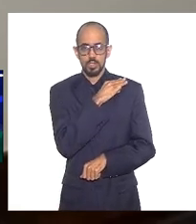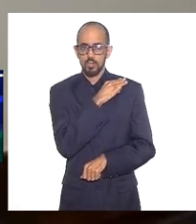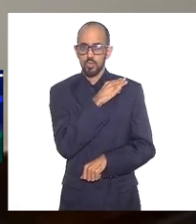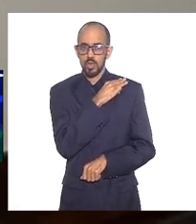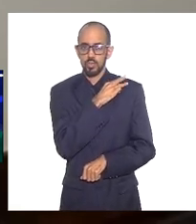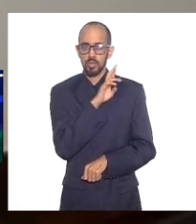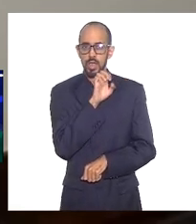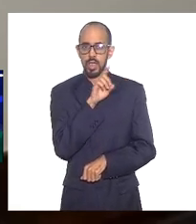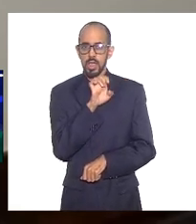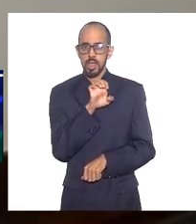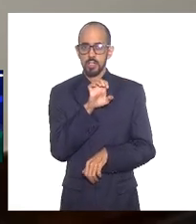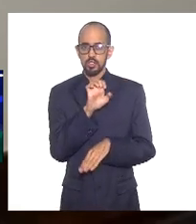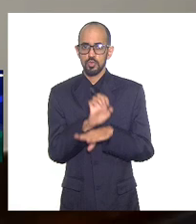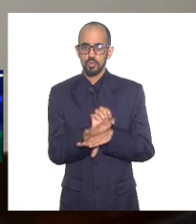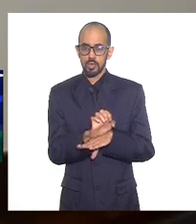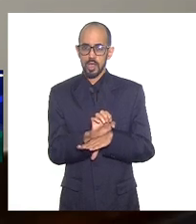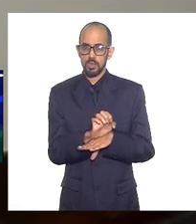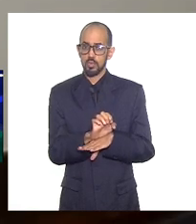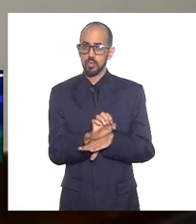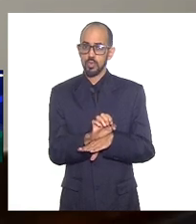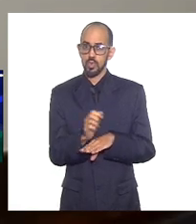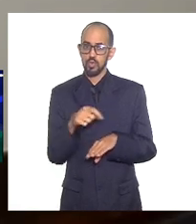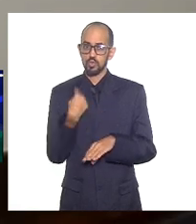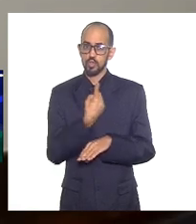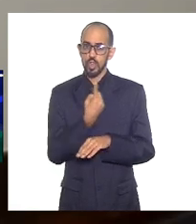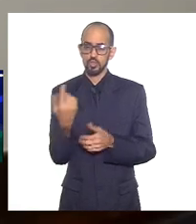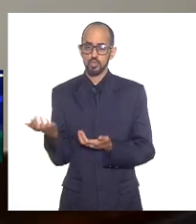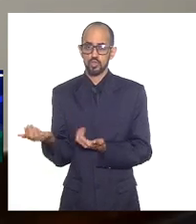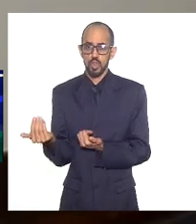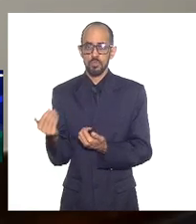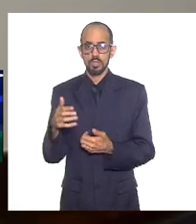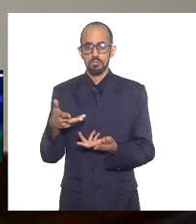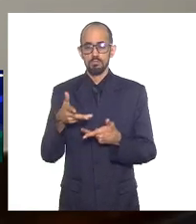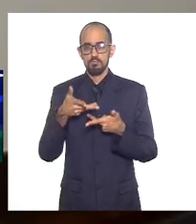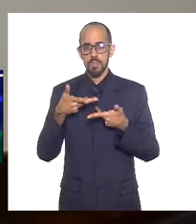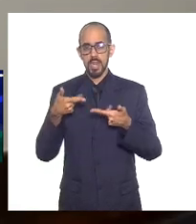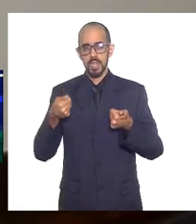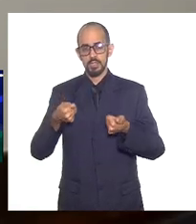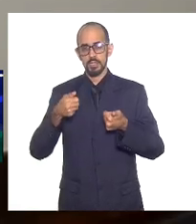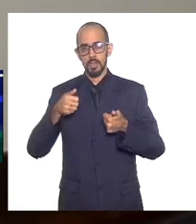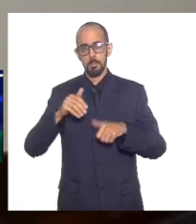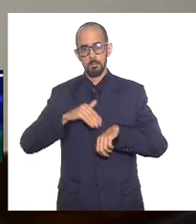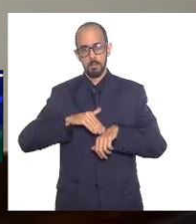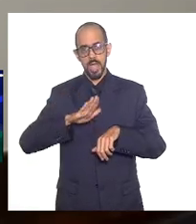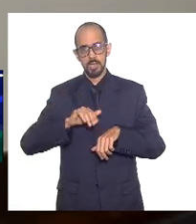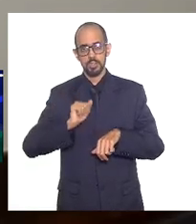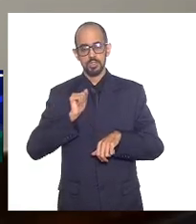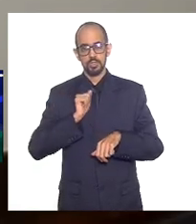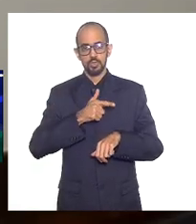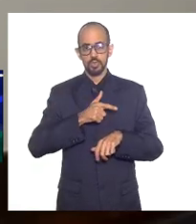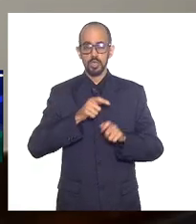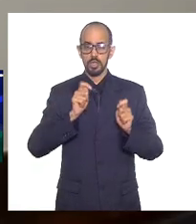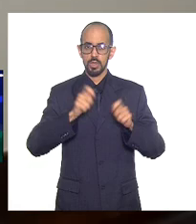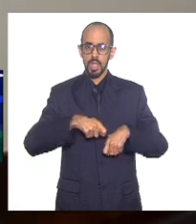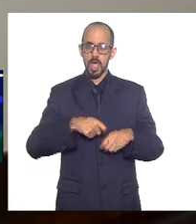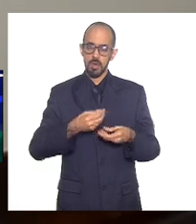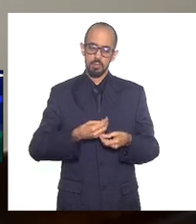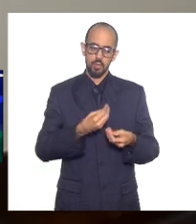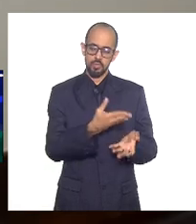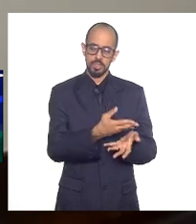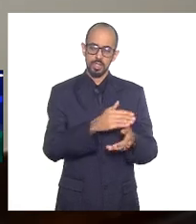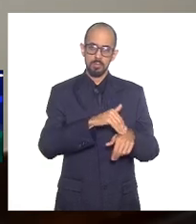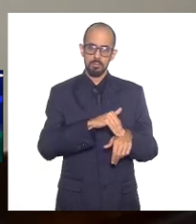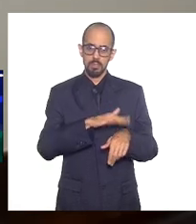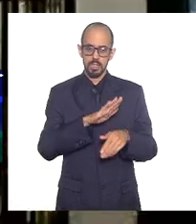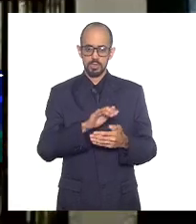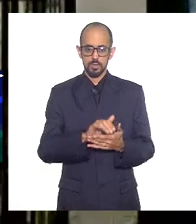de educação. Nossa juventude merece mais e a rede estadual de educação do Rio de Janeiro certamente pode oferecer mais para os nossos